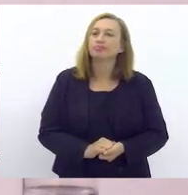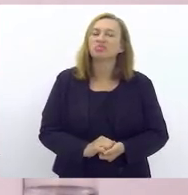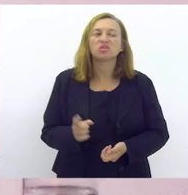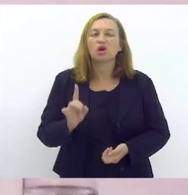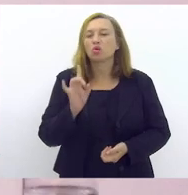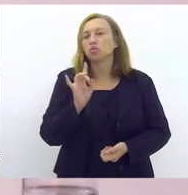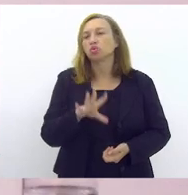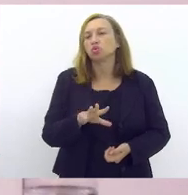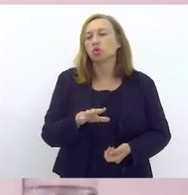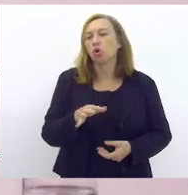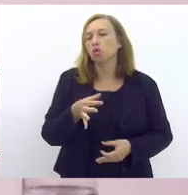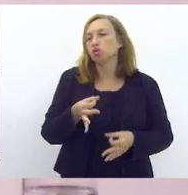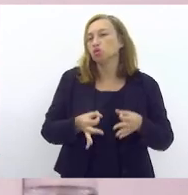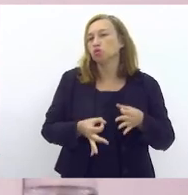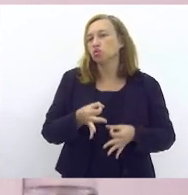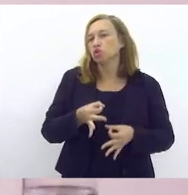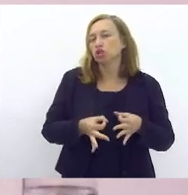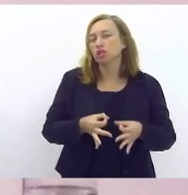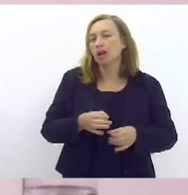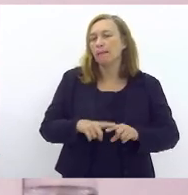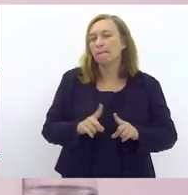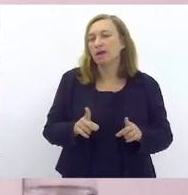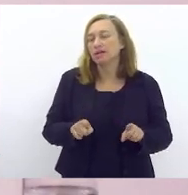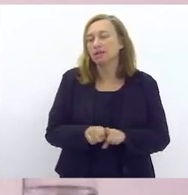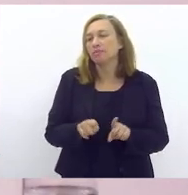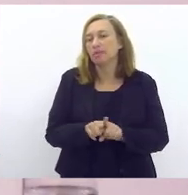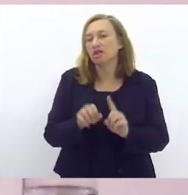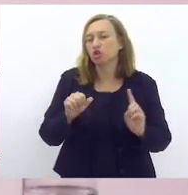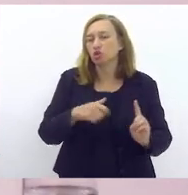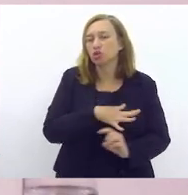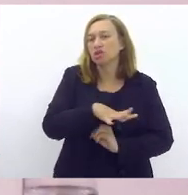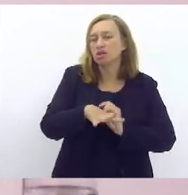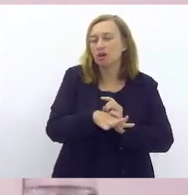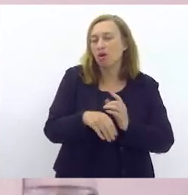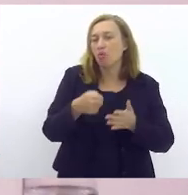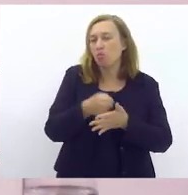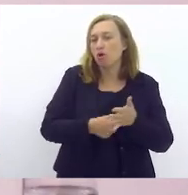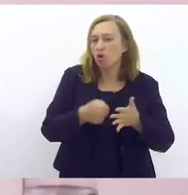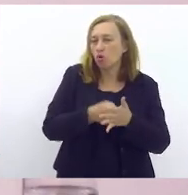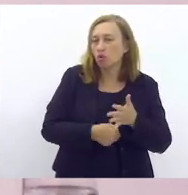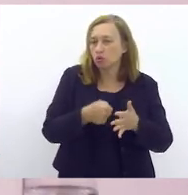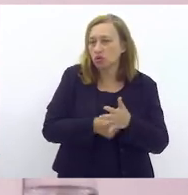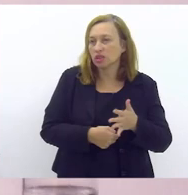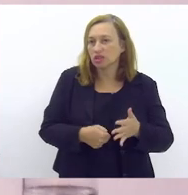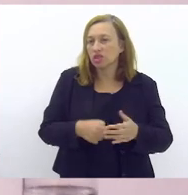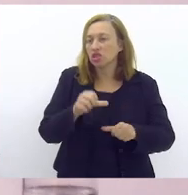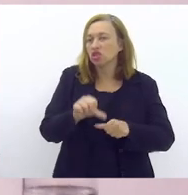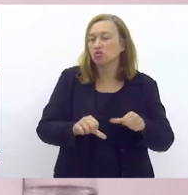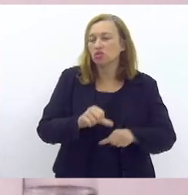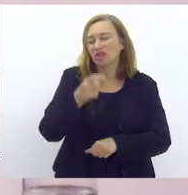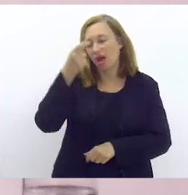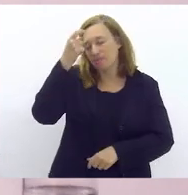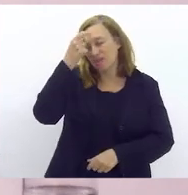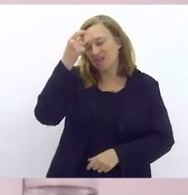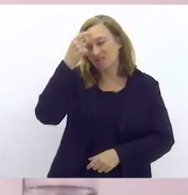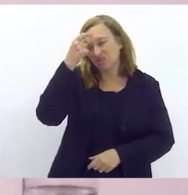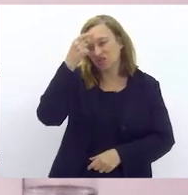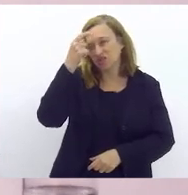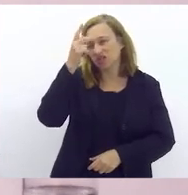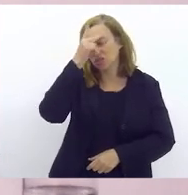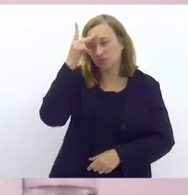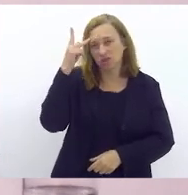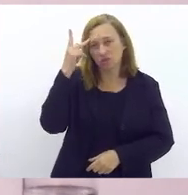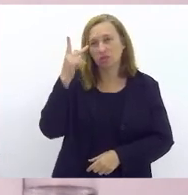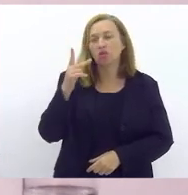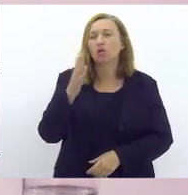só jurídica, mas é uma luta social. É uma luta de mudar a mentalidade de pessoas,